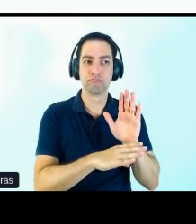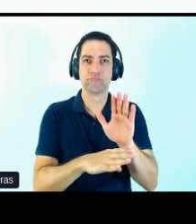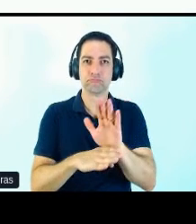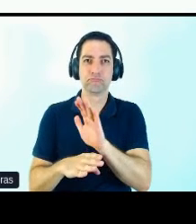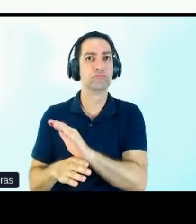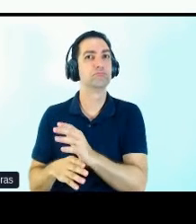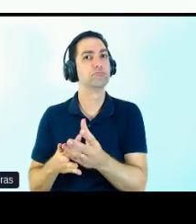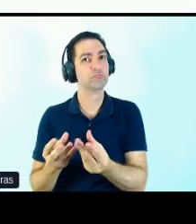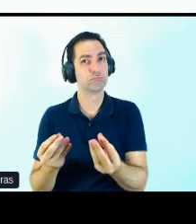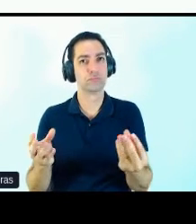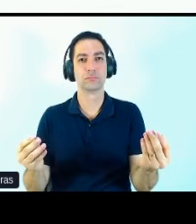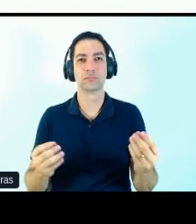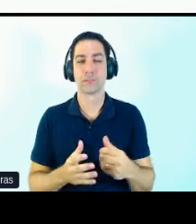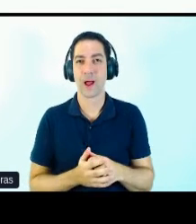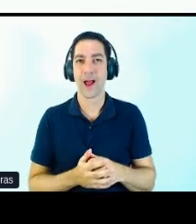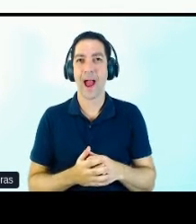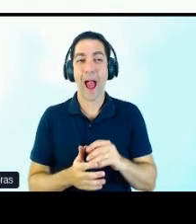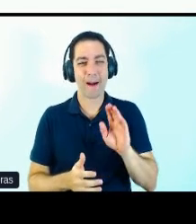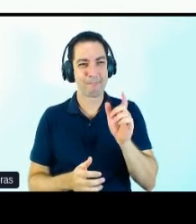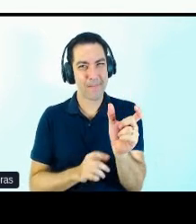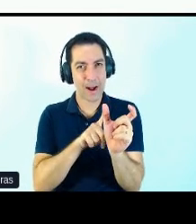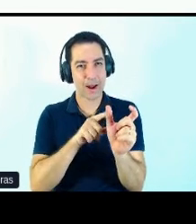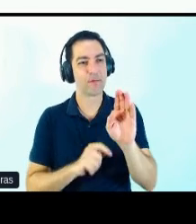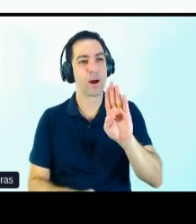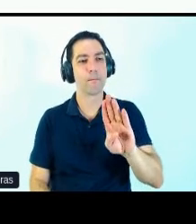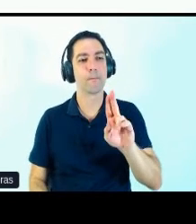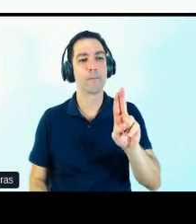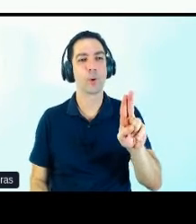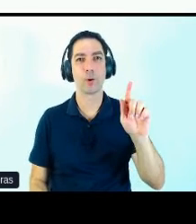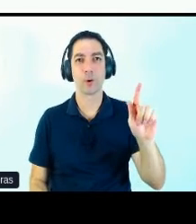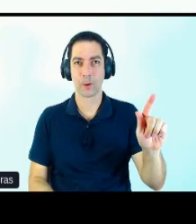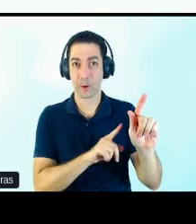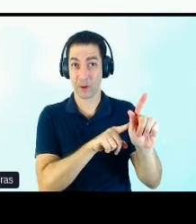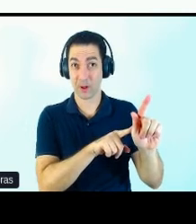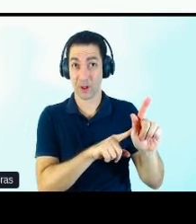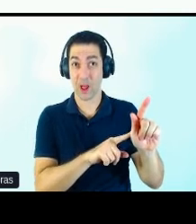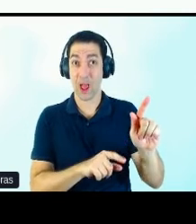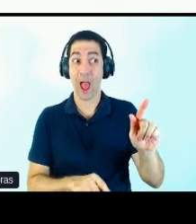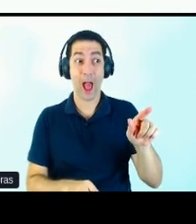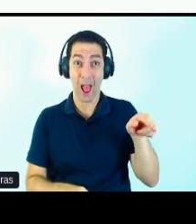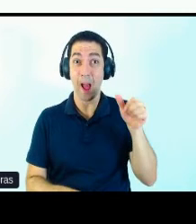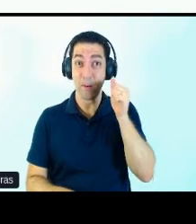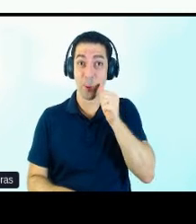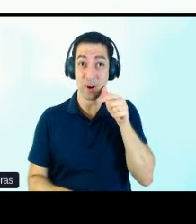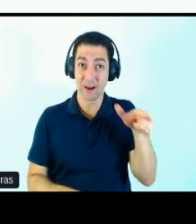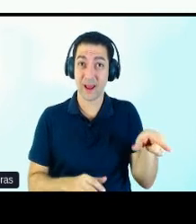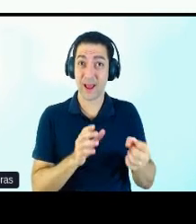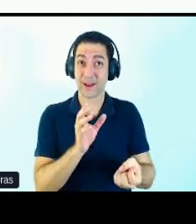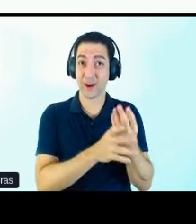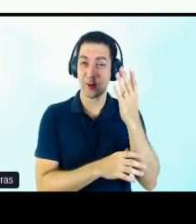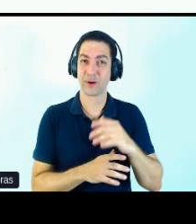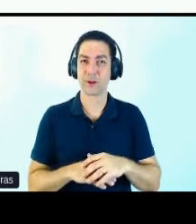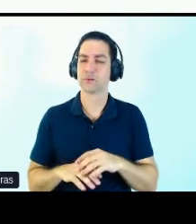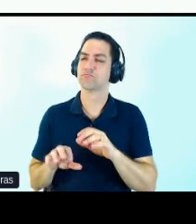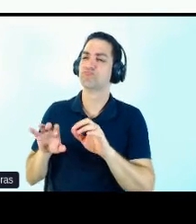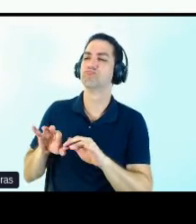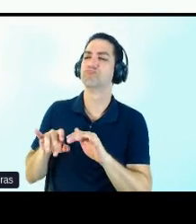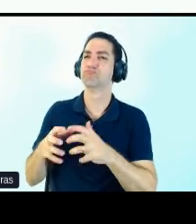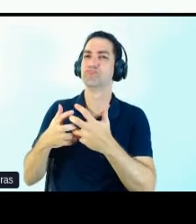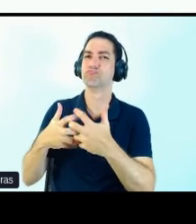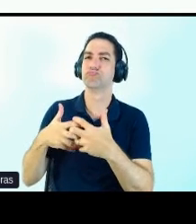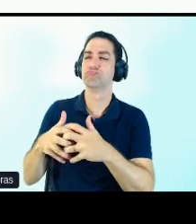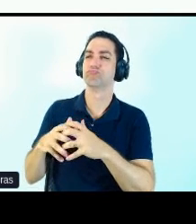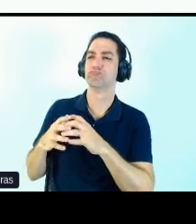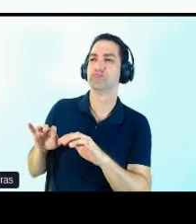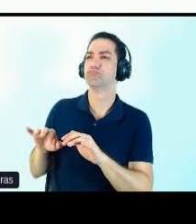do termo bug, né? Então ela estava trabalhando lá num circuito de máquina que parou de funcionar. Ela foi dar uma olhada lá e percebeu que